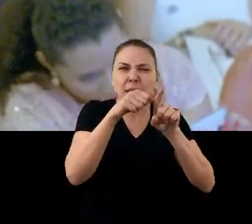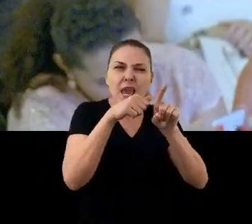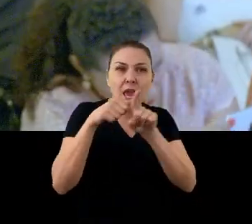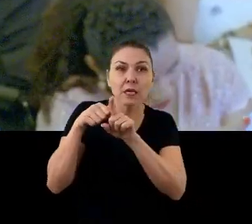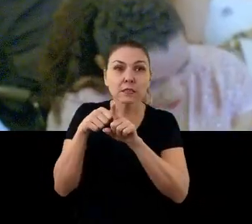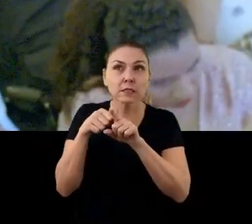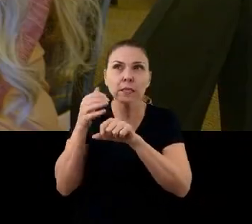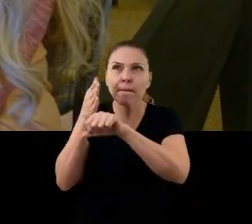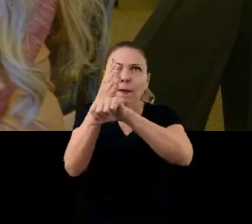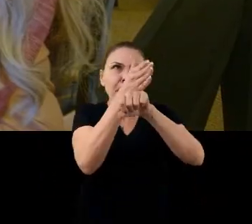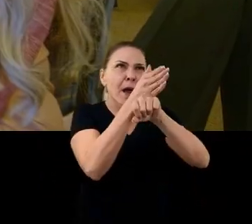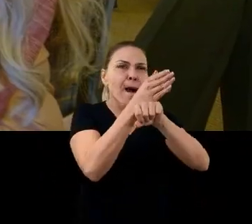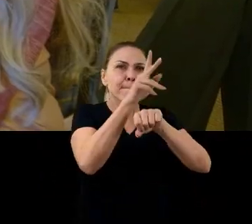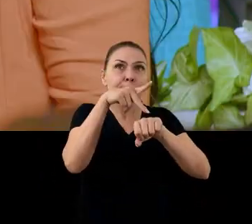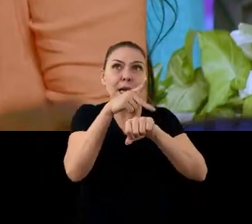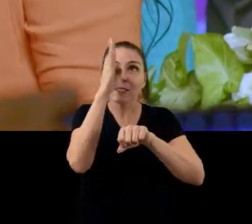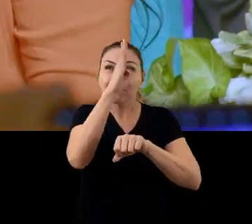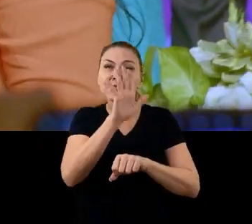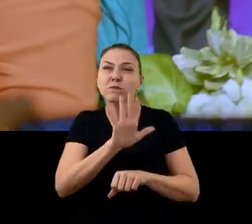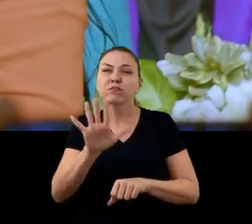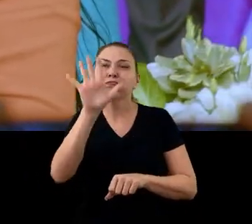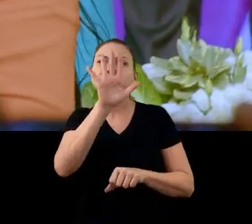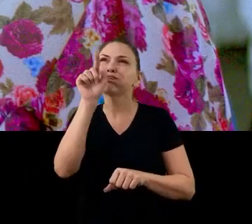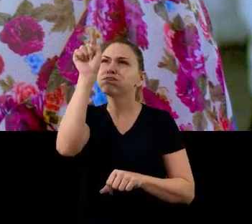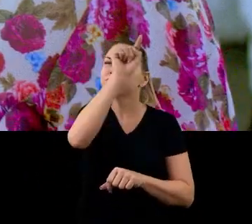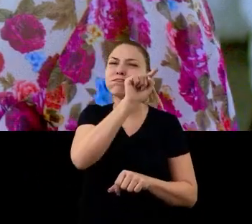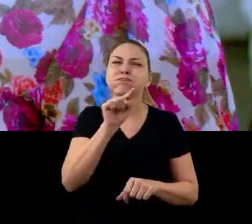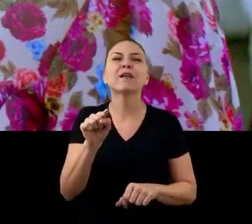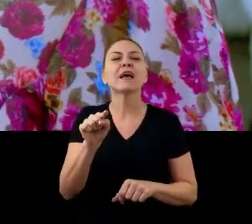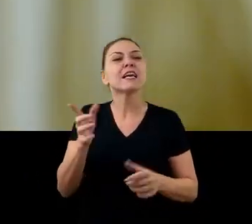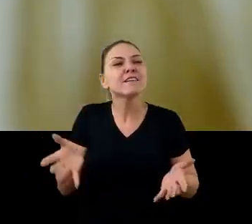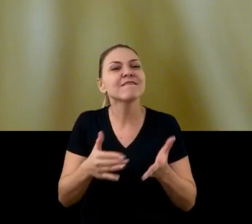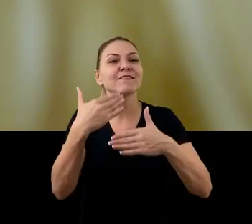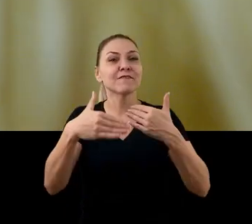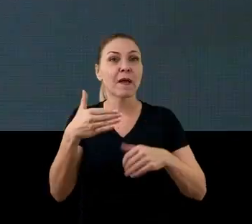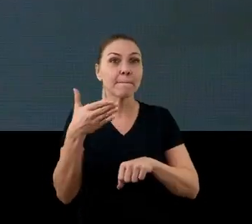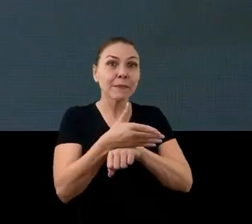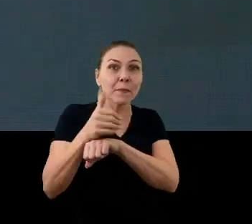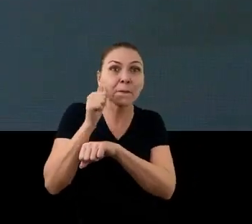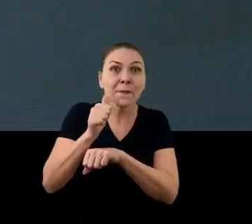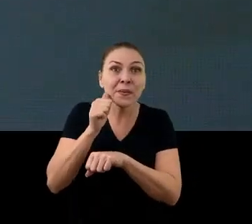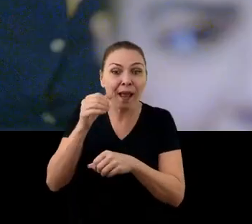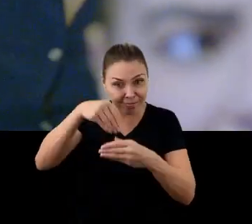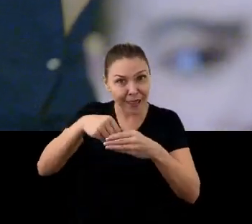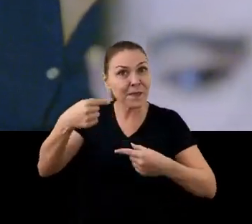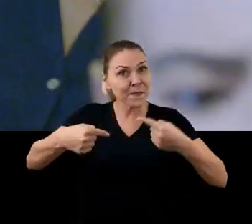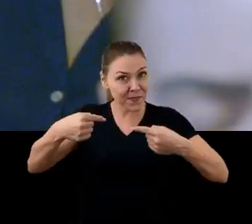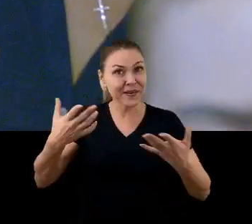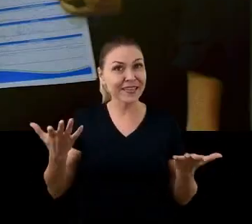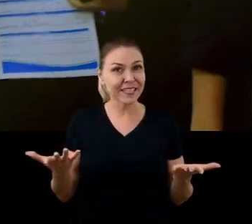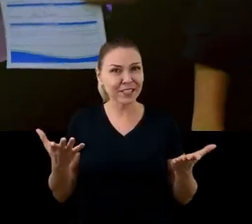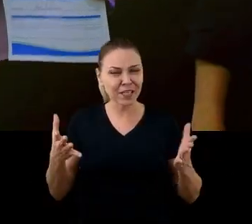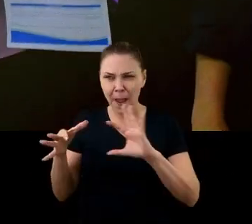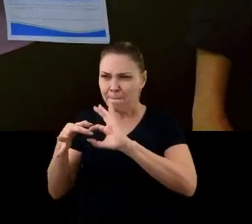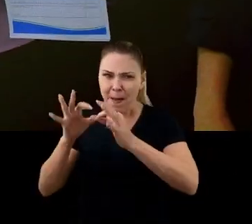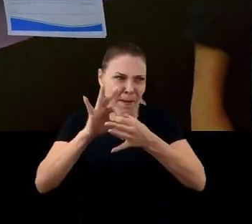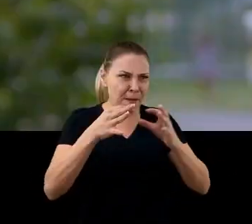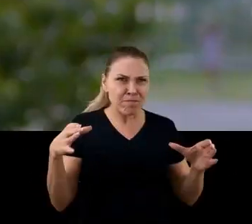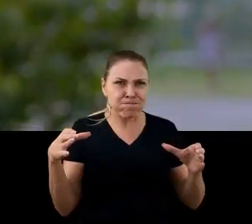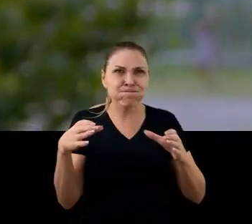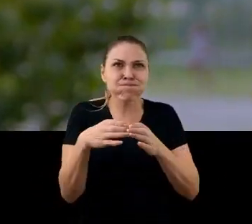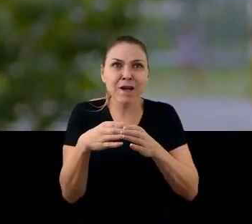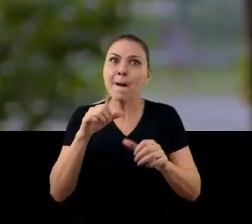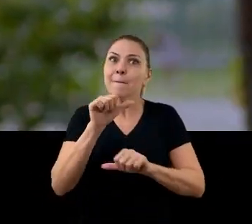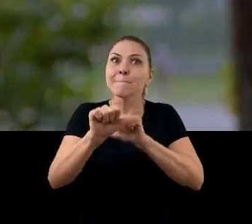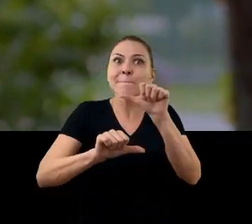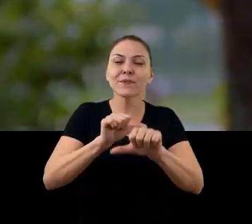meses, percorremos o país para incentivar a participação feminina na política e formamos uma rede